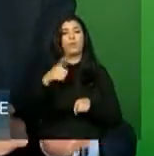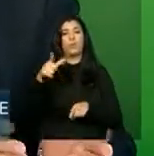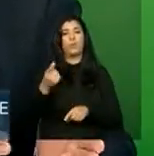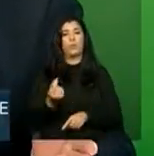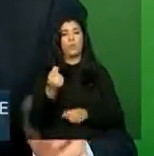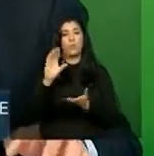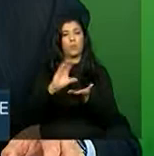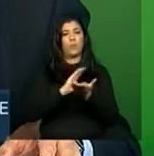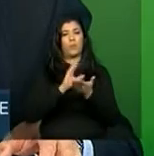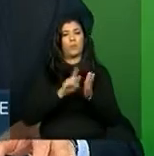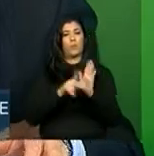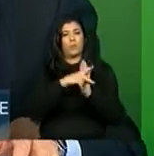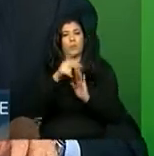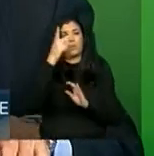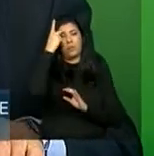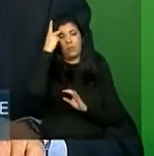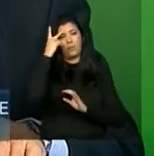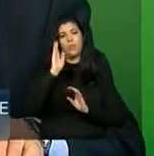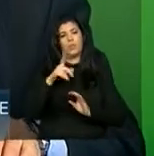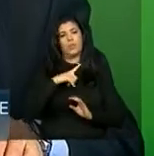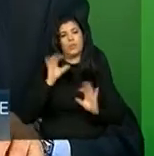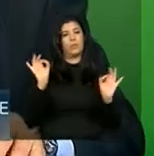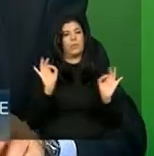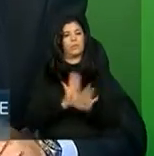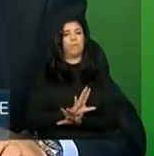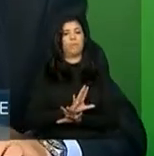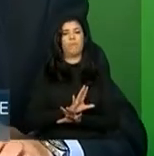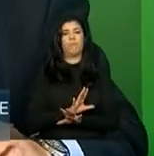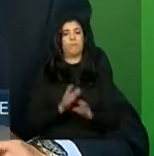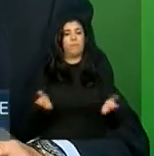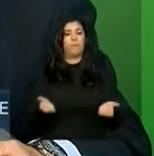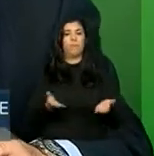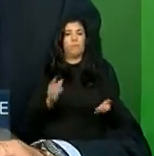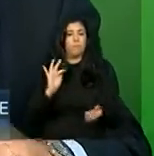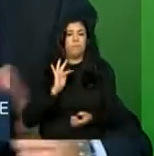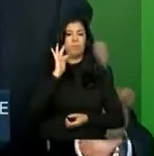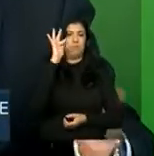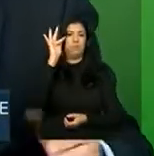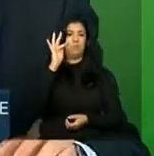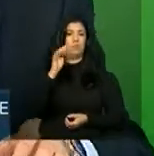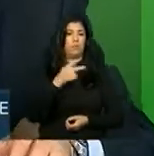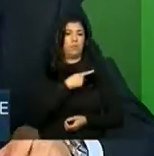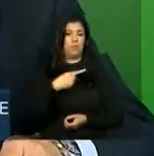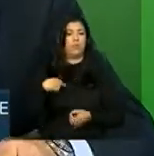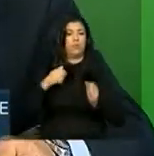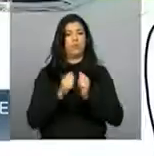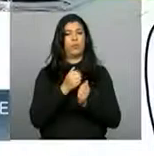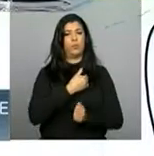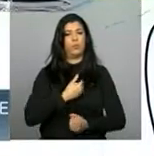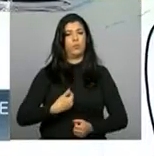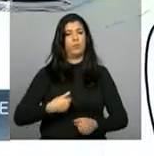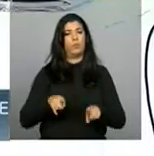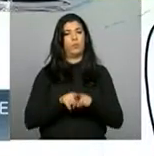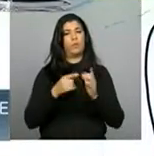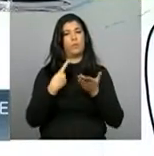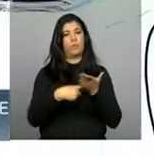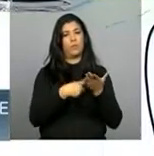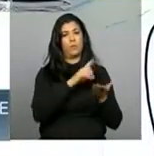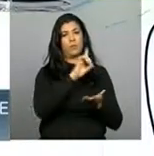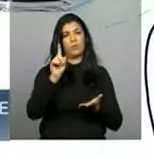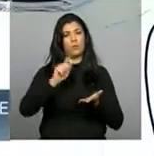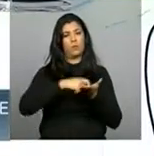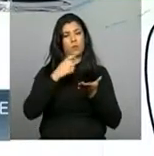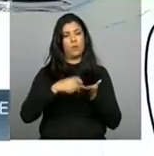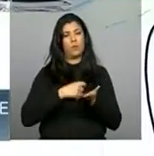também ao estado de São Paulo que estamos finalizando e que no momento oportuno a presidente o governador vão agendar